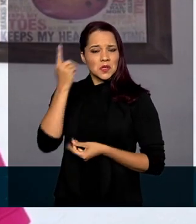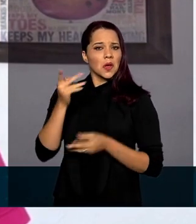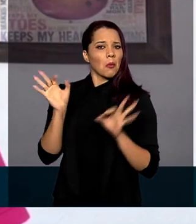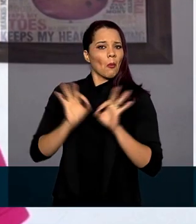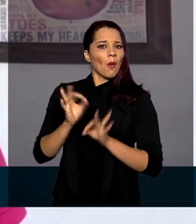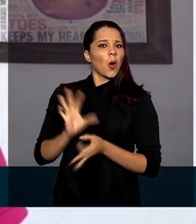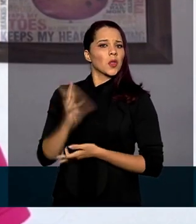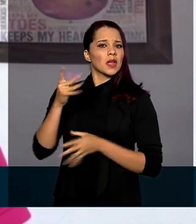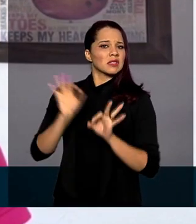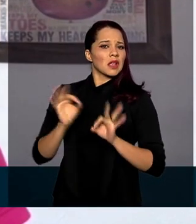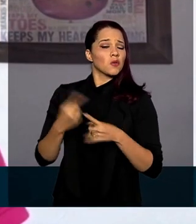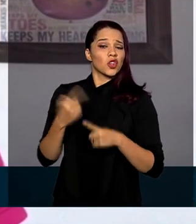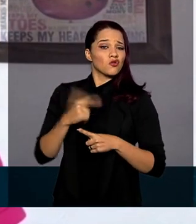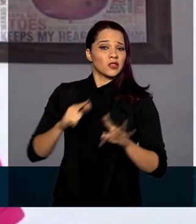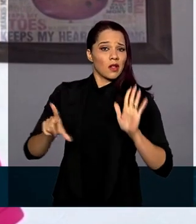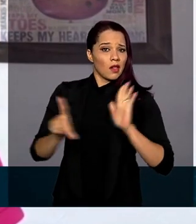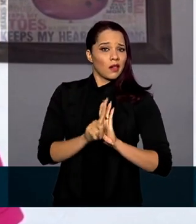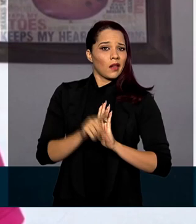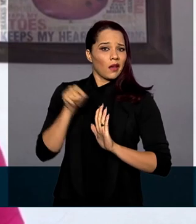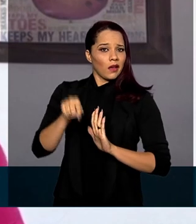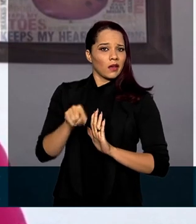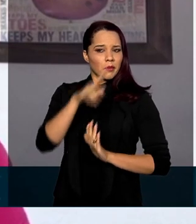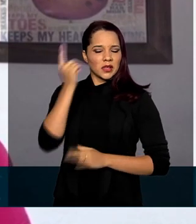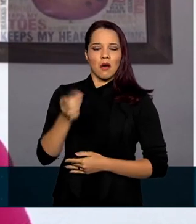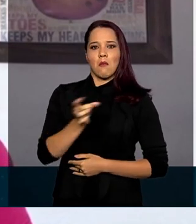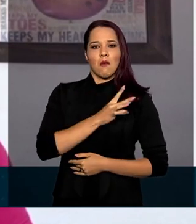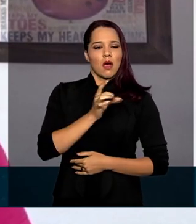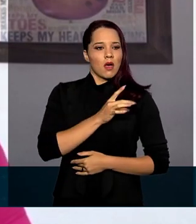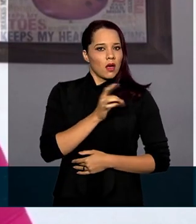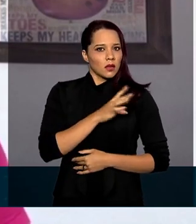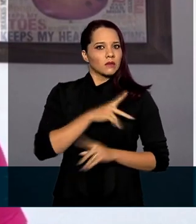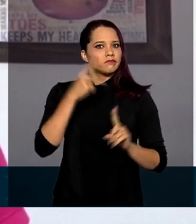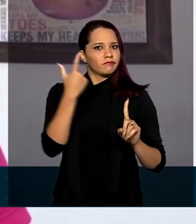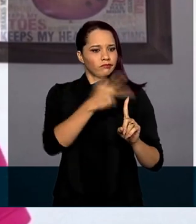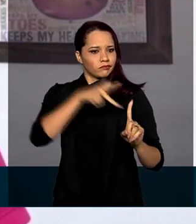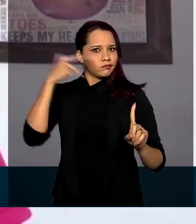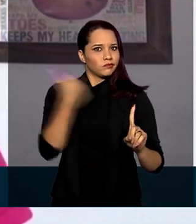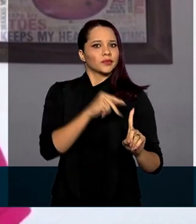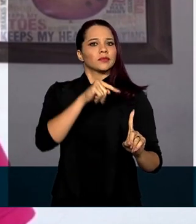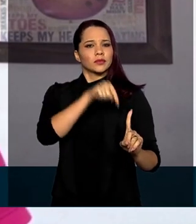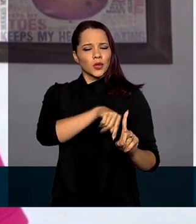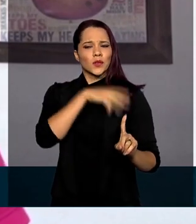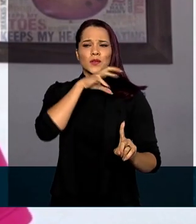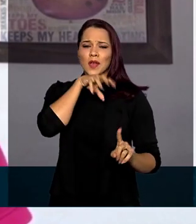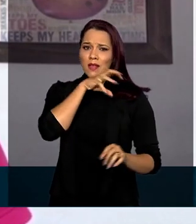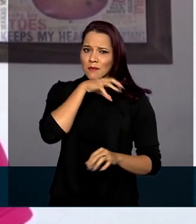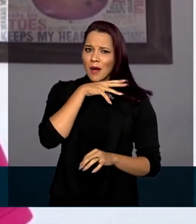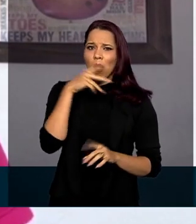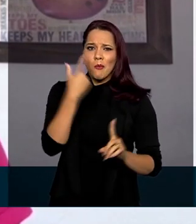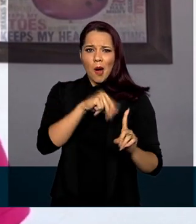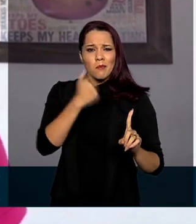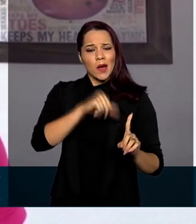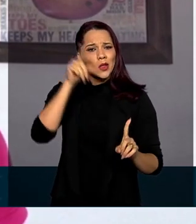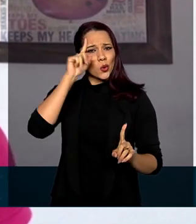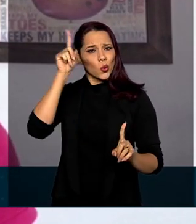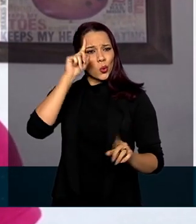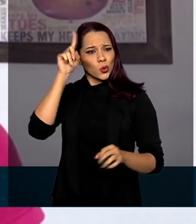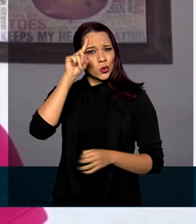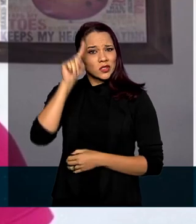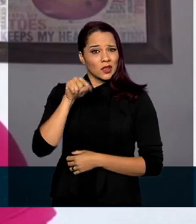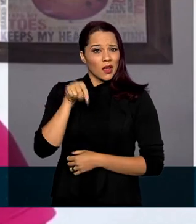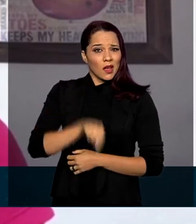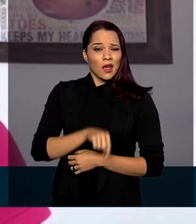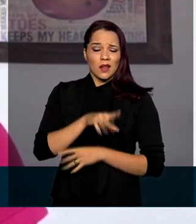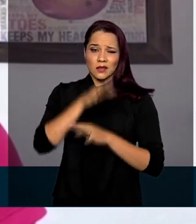porque não existiam leis capazes de amendrontar essas pessoas que maltratam os nossos bichinhos todos os dias. Eles são inocentes,